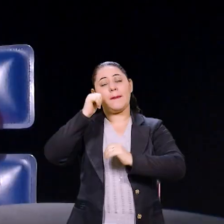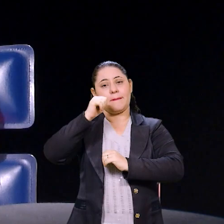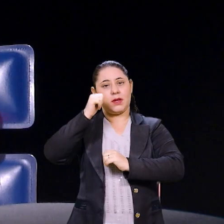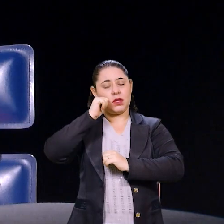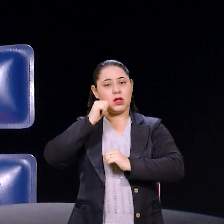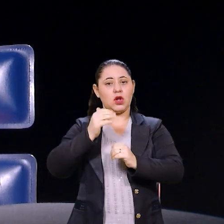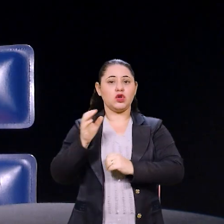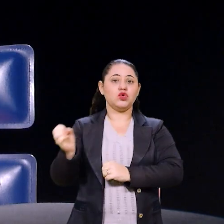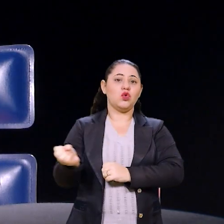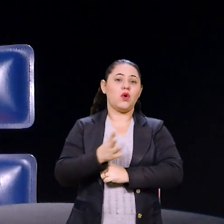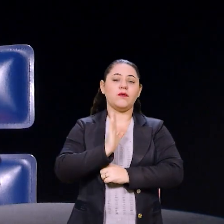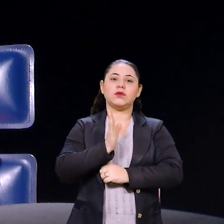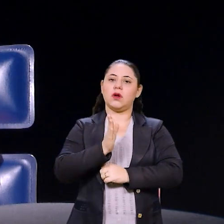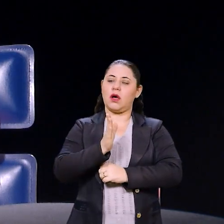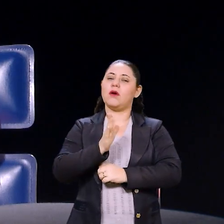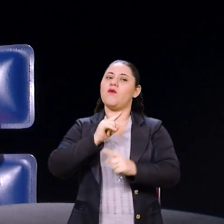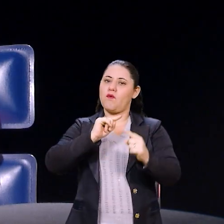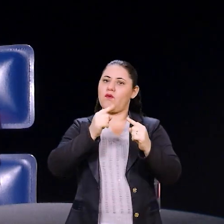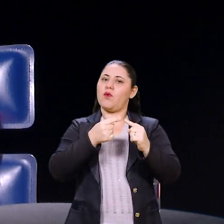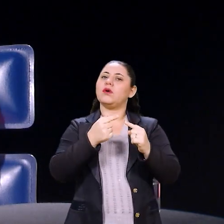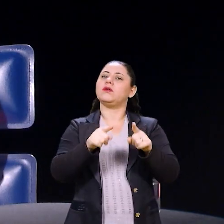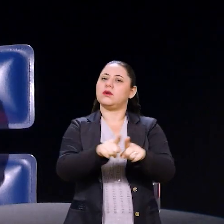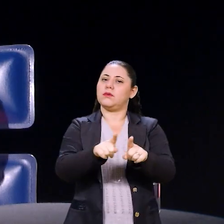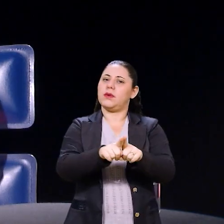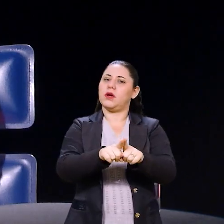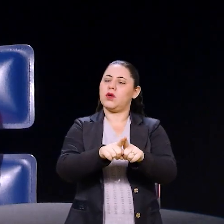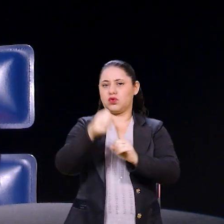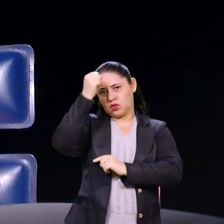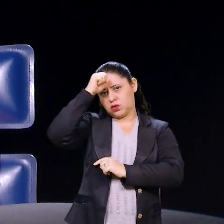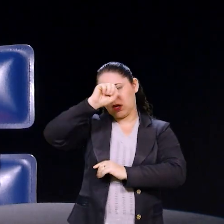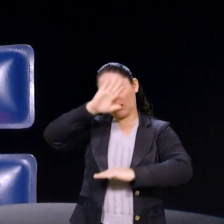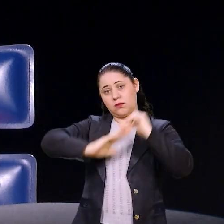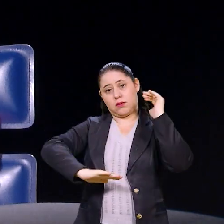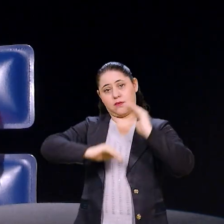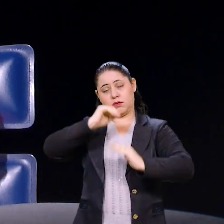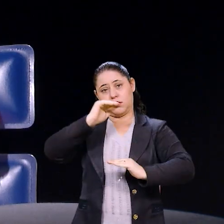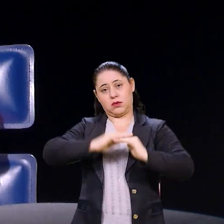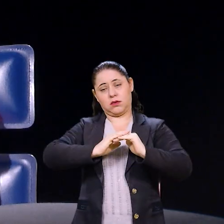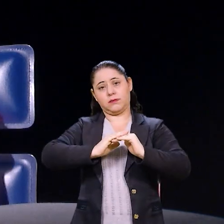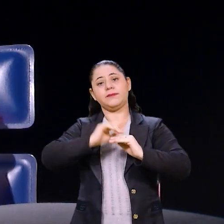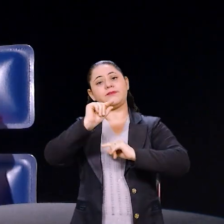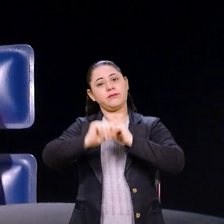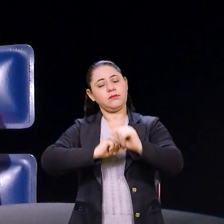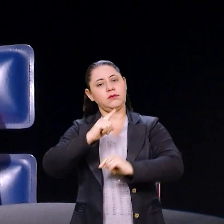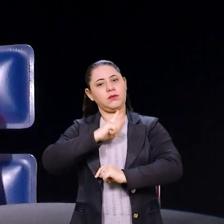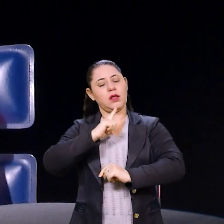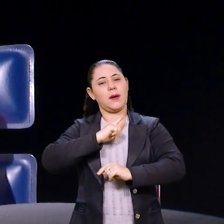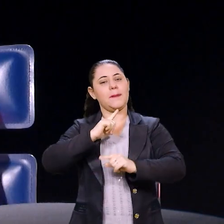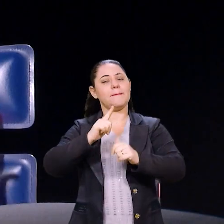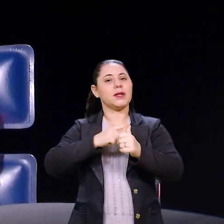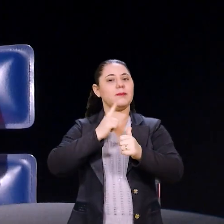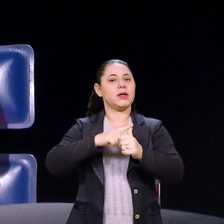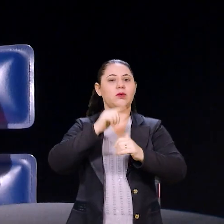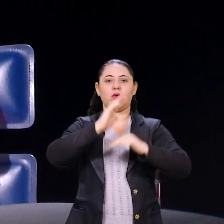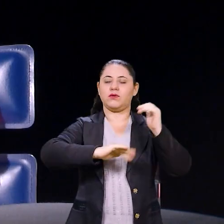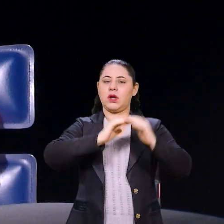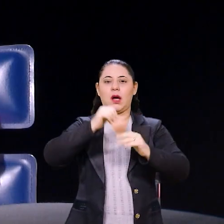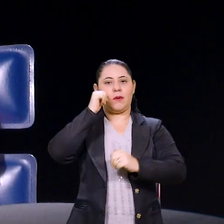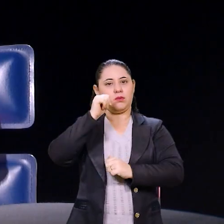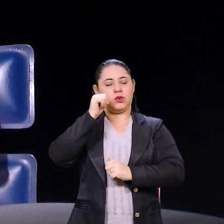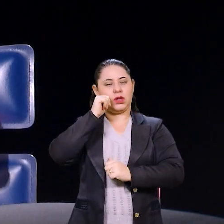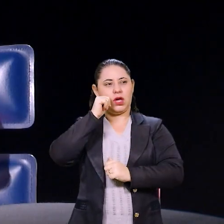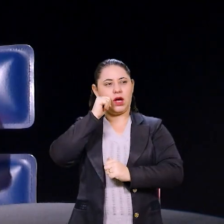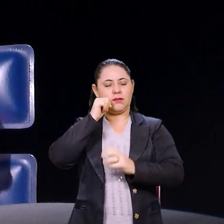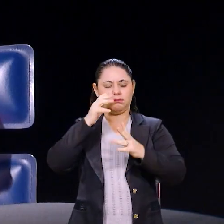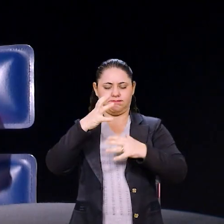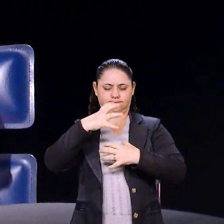as meninas que vêm já de novas gerações, elas estão bastante focadas nisso, né, num sucesso profissional, em terem suas carreiras. As mulheres,